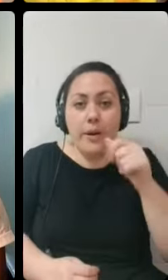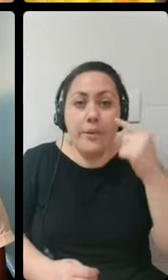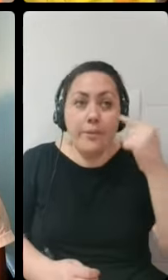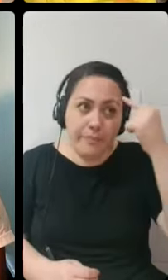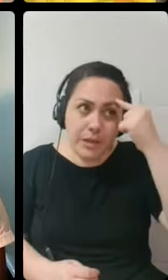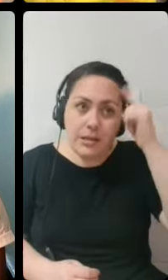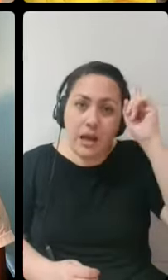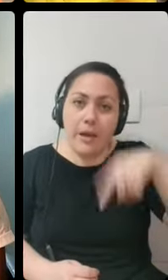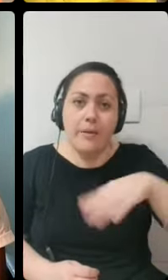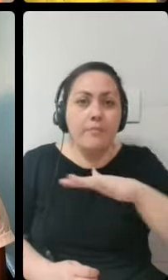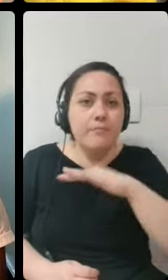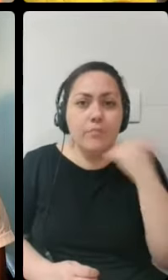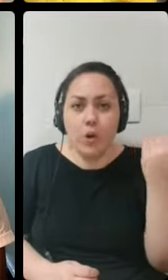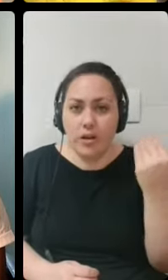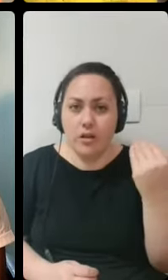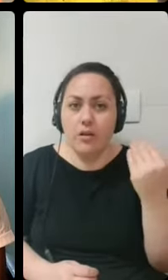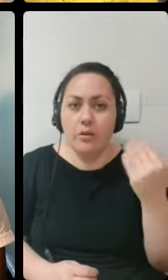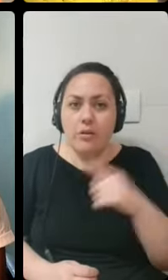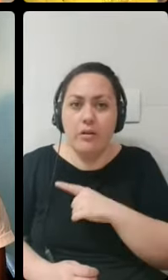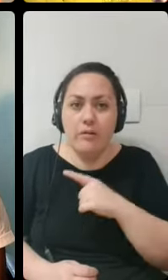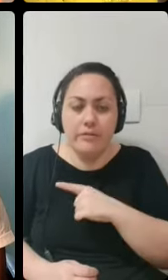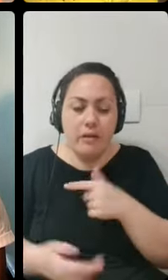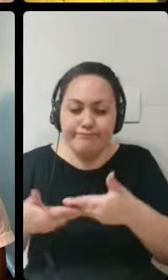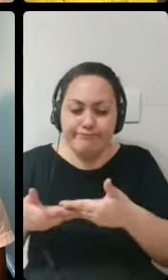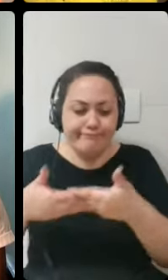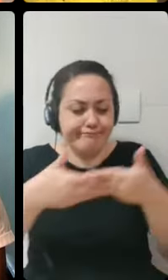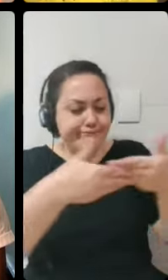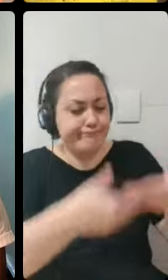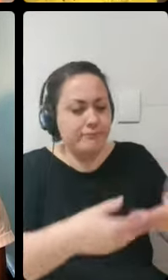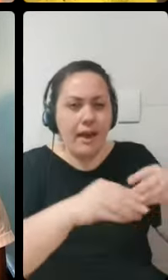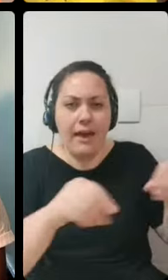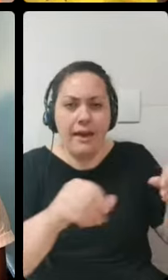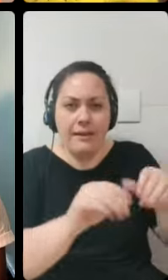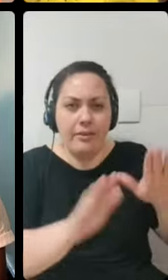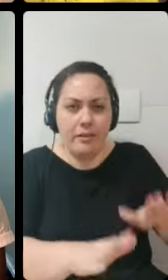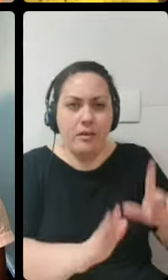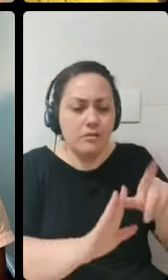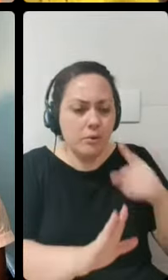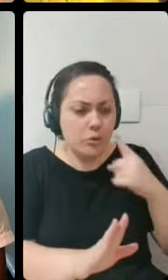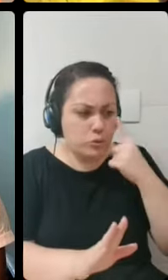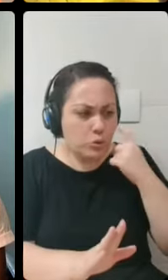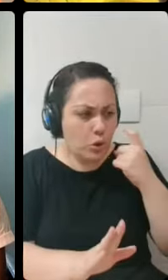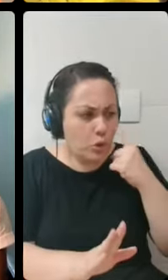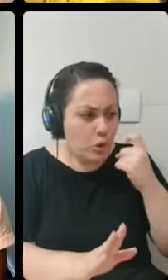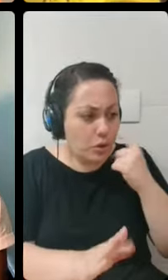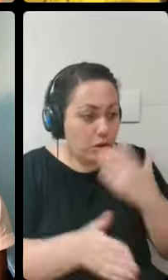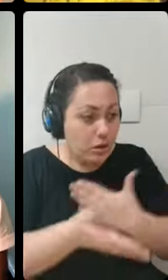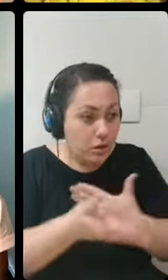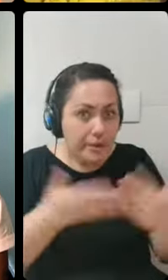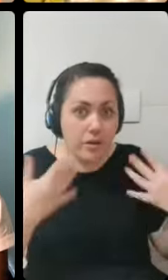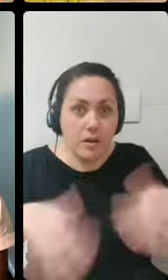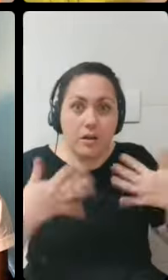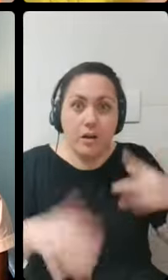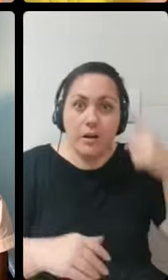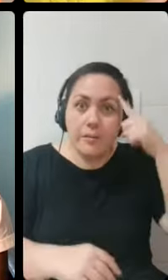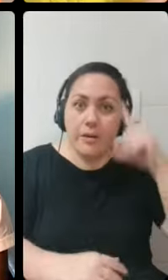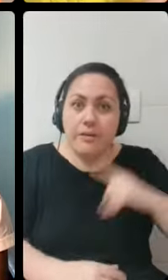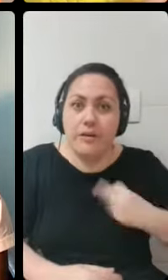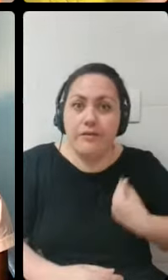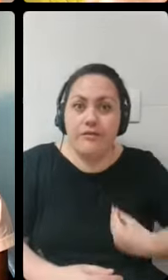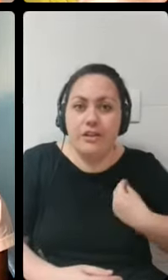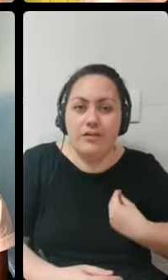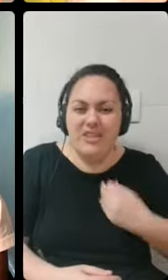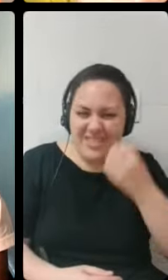lado, botou areia em cima dele. E depois de um tempo, ele começou a chorar. Eu não sei se tu lembra das histórias, assim, frescas, Carlos, se quiser